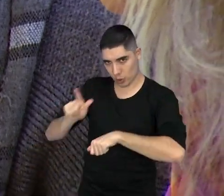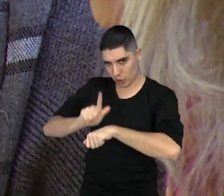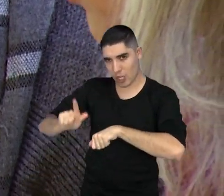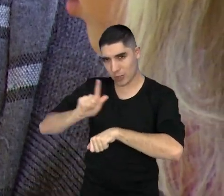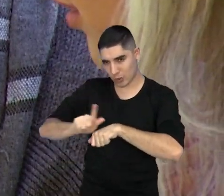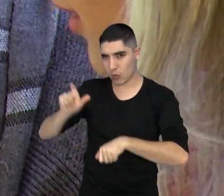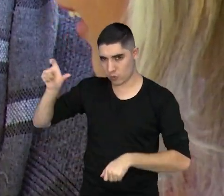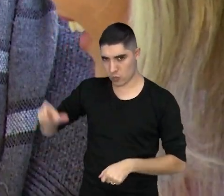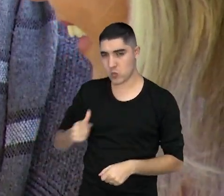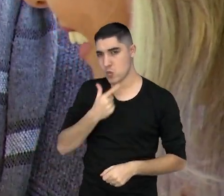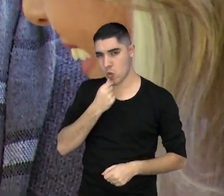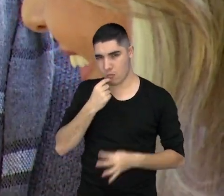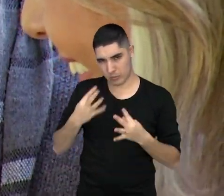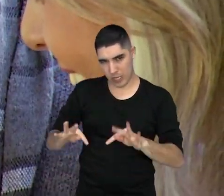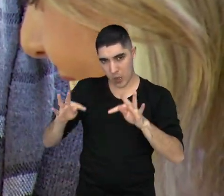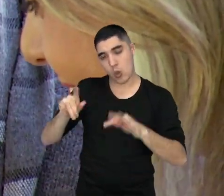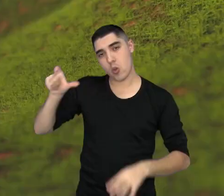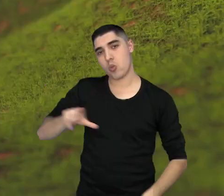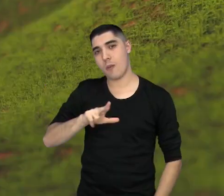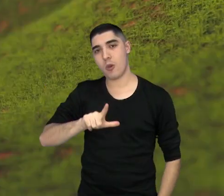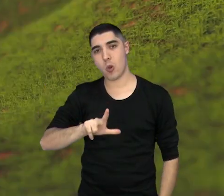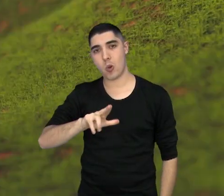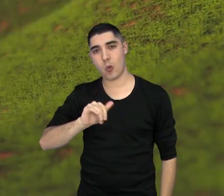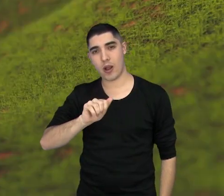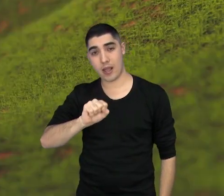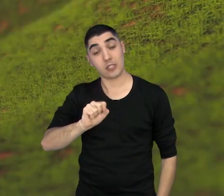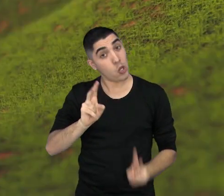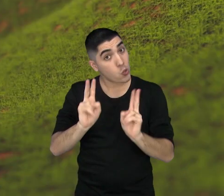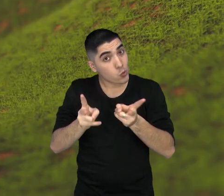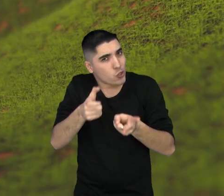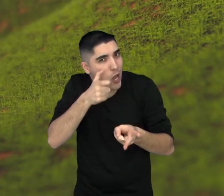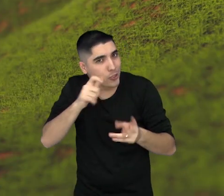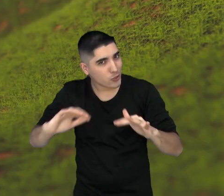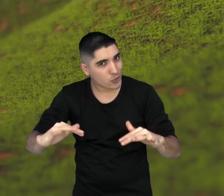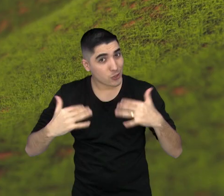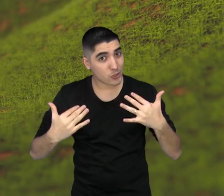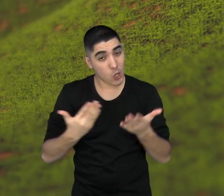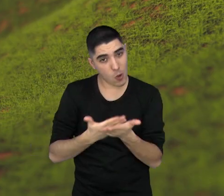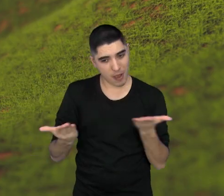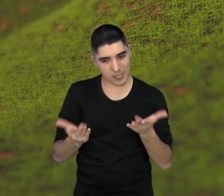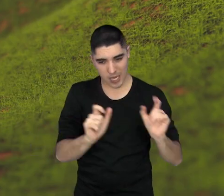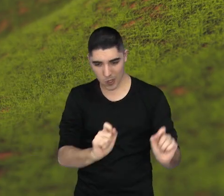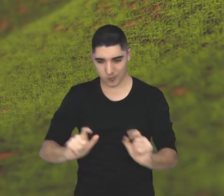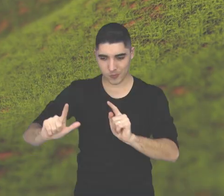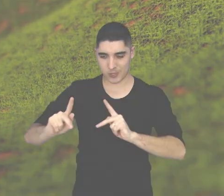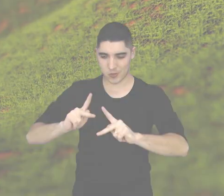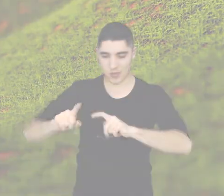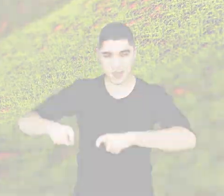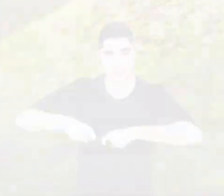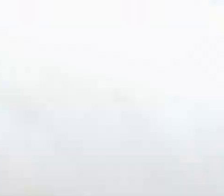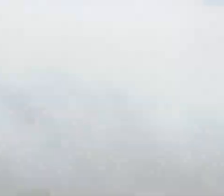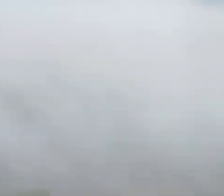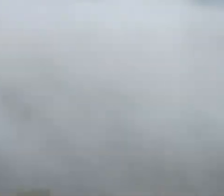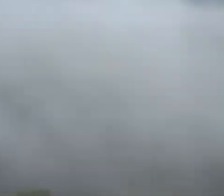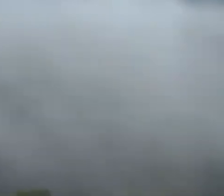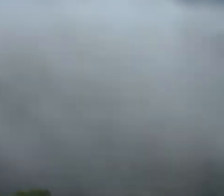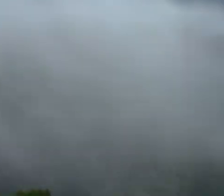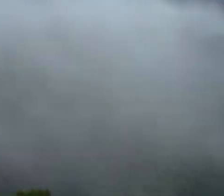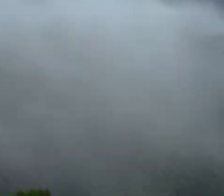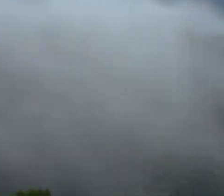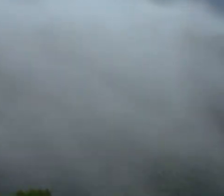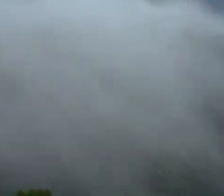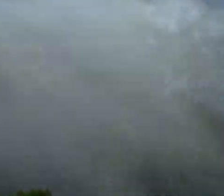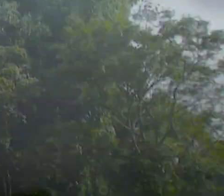mídias sociais, Lucas Nogueira. Fica com a gente, o São José do Campo está no ar.